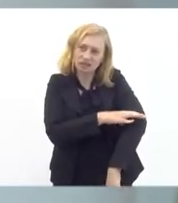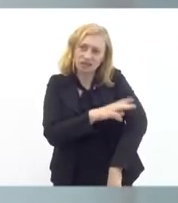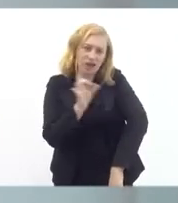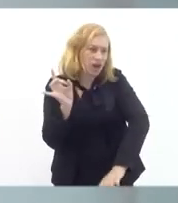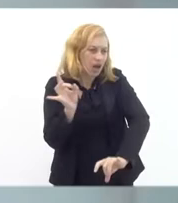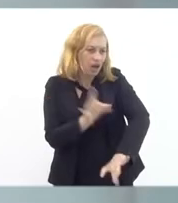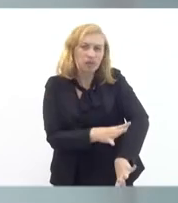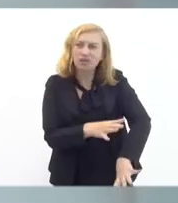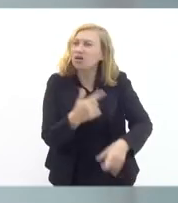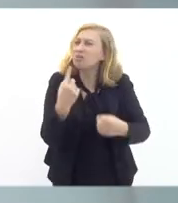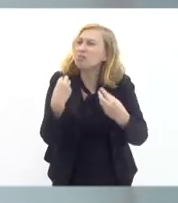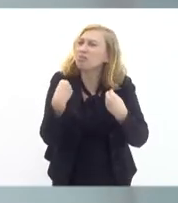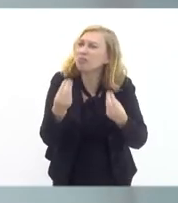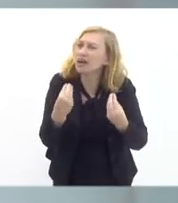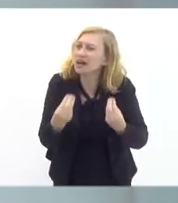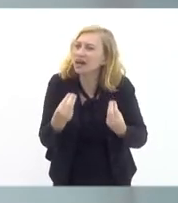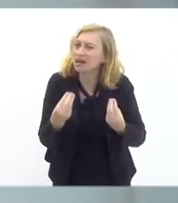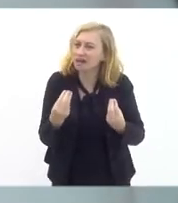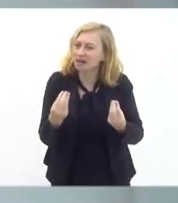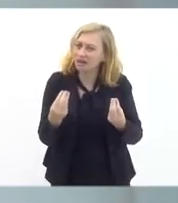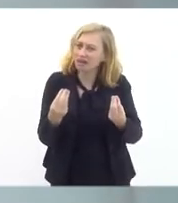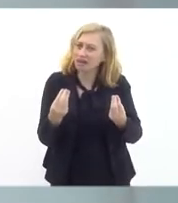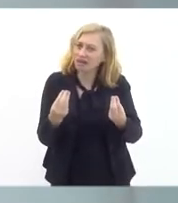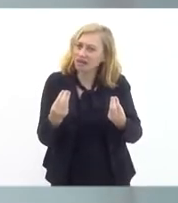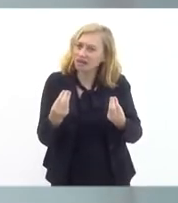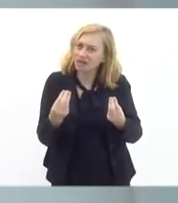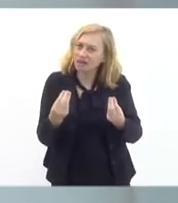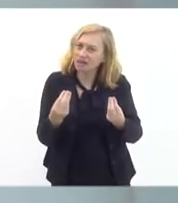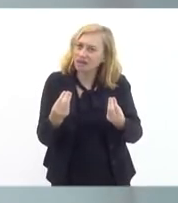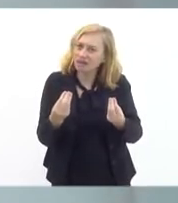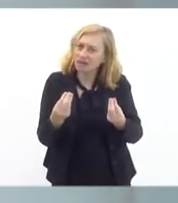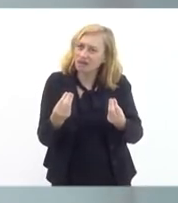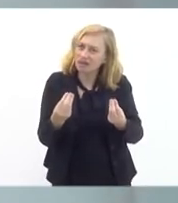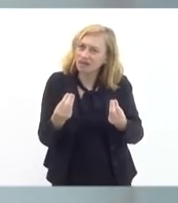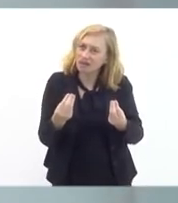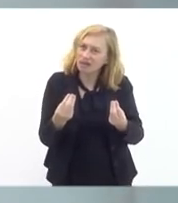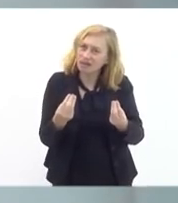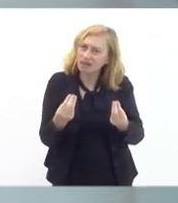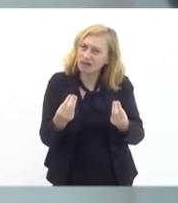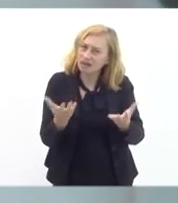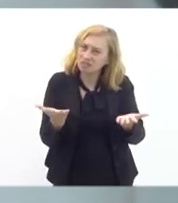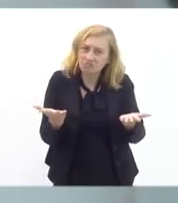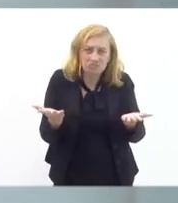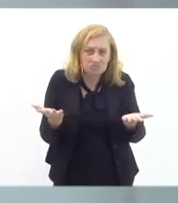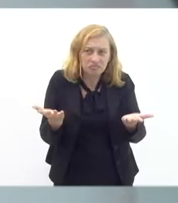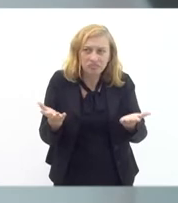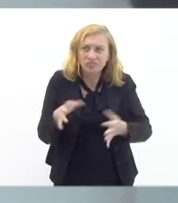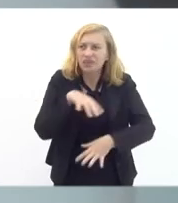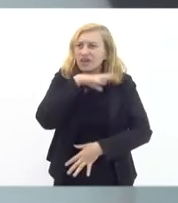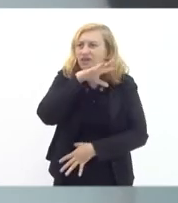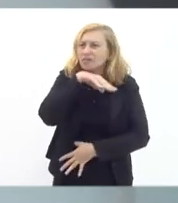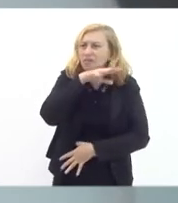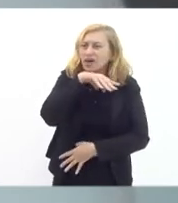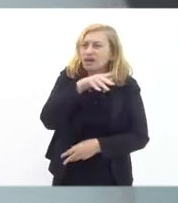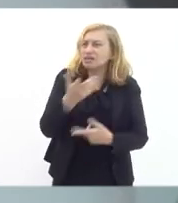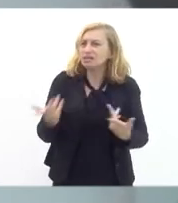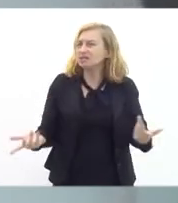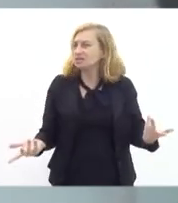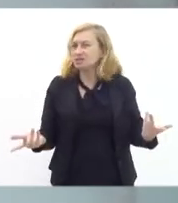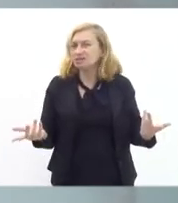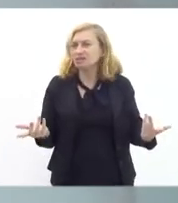por que tudo isso? Talvez pela certeza da impunidade. animais que são